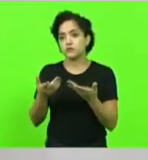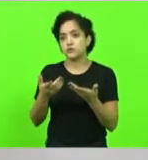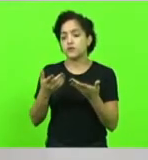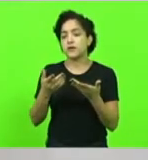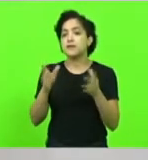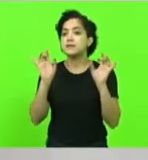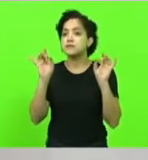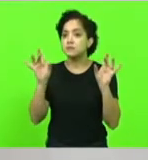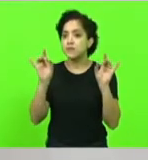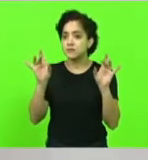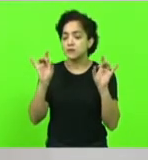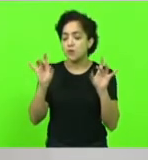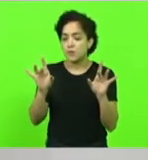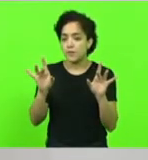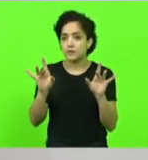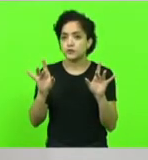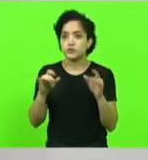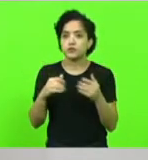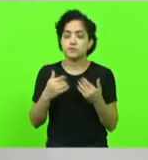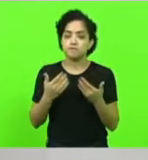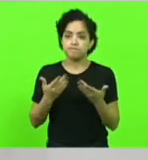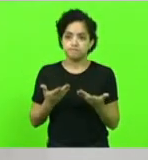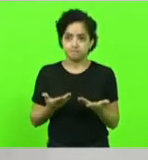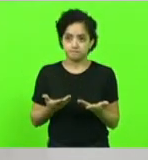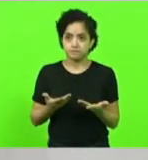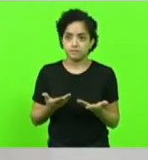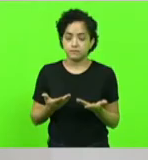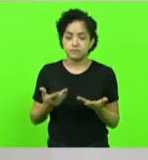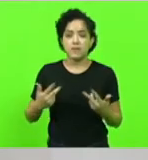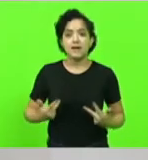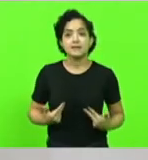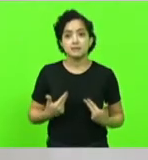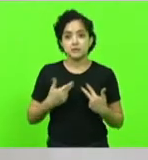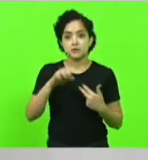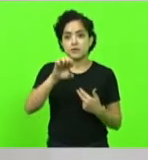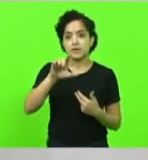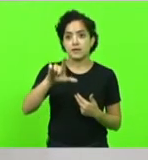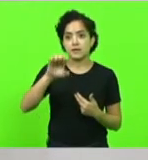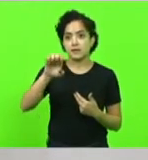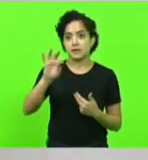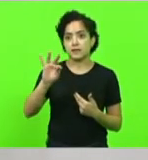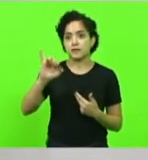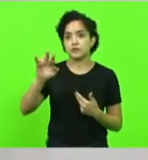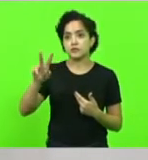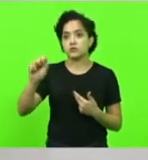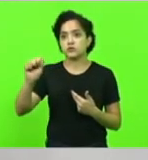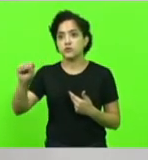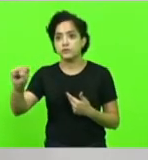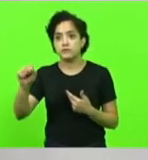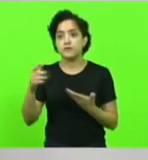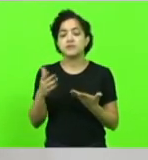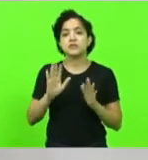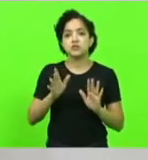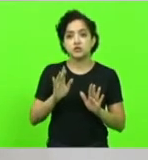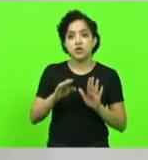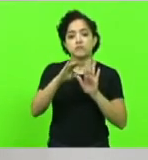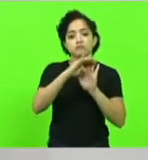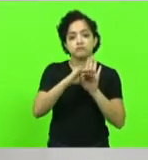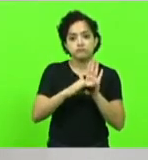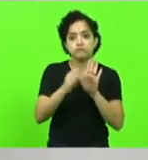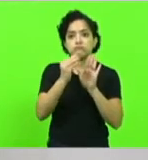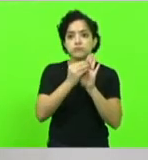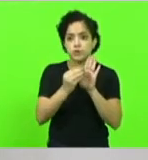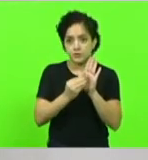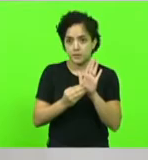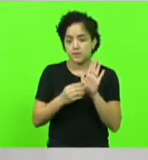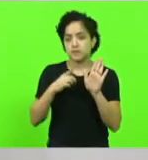especialmente no que concerne às cirurgias eletivas e que já vêm sendo programadas pelo governo do